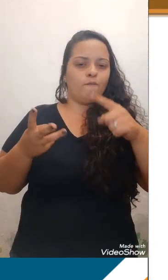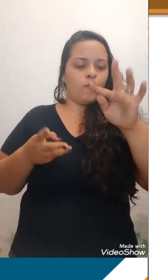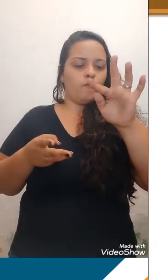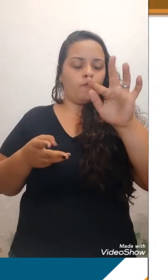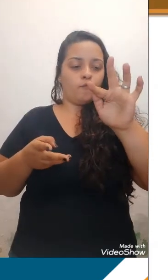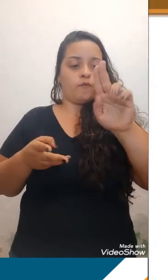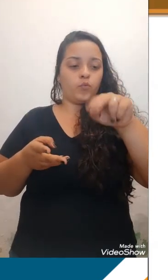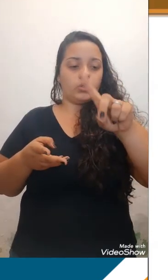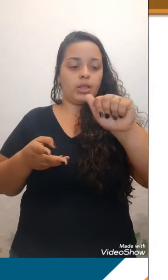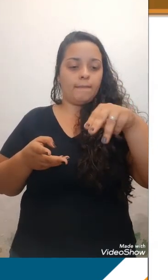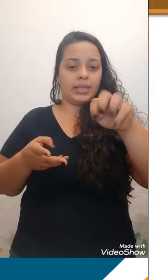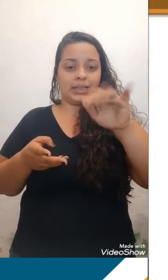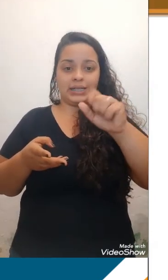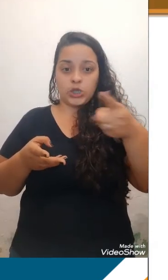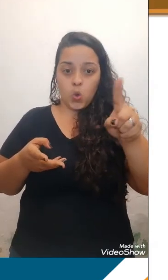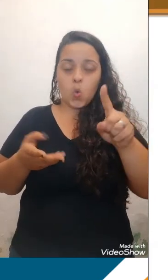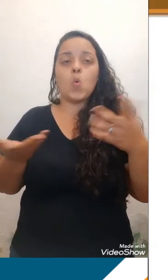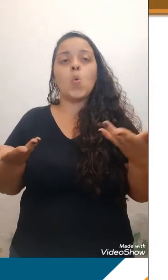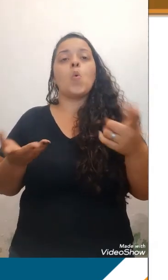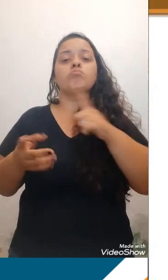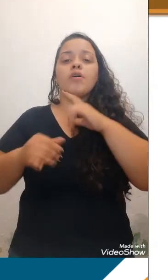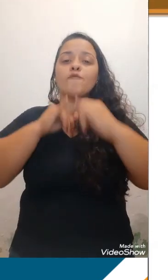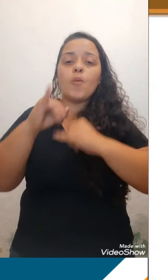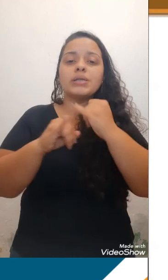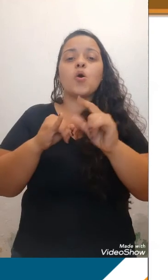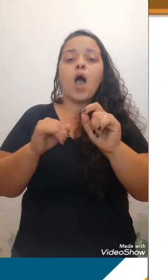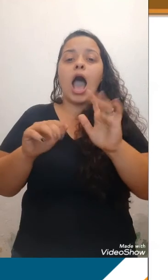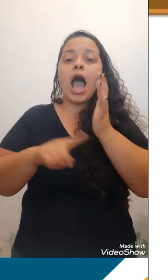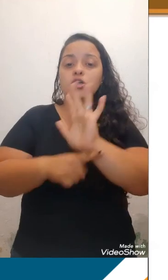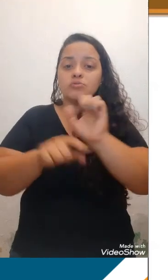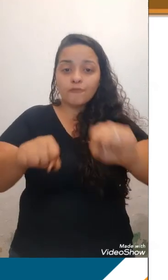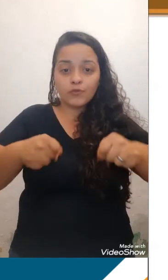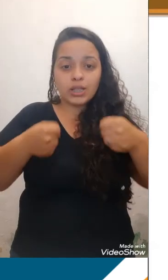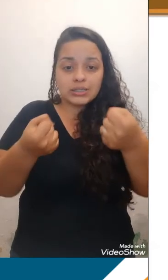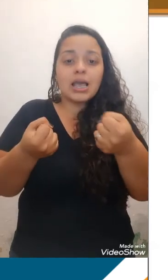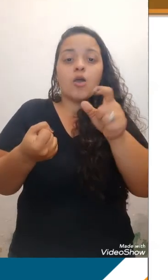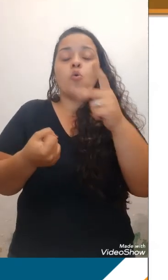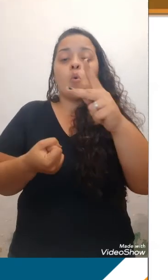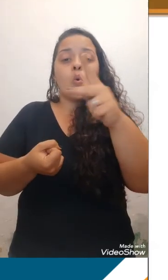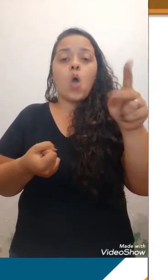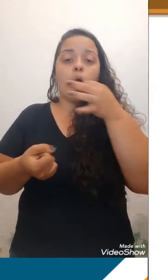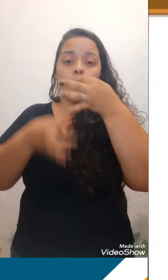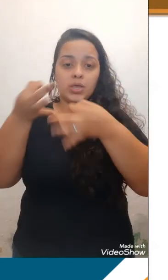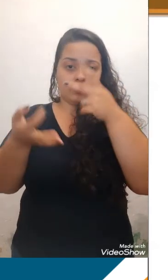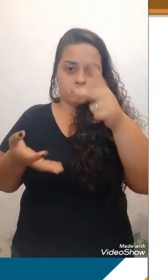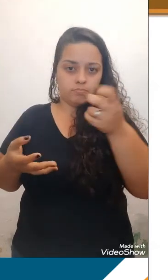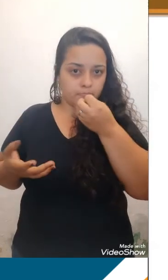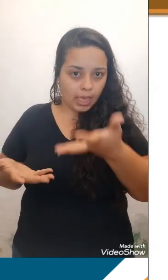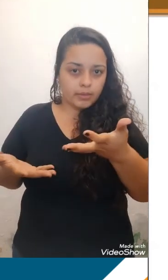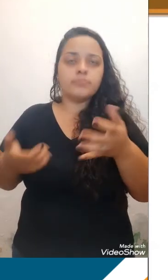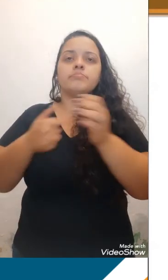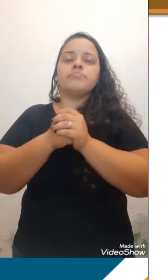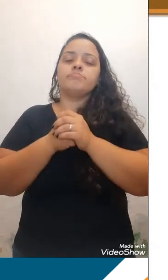uma explicação desse tópico frasal, certo? Com informações que fortaleçam o argumento de vocês,